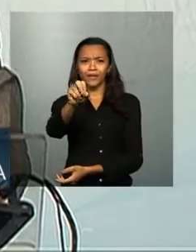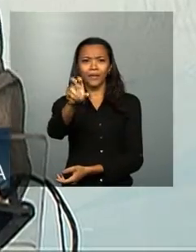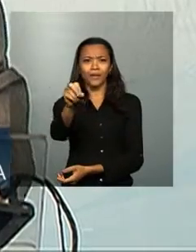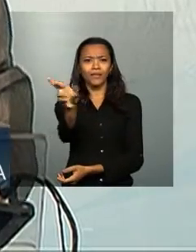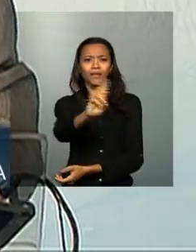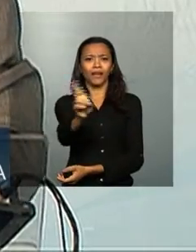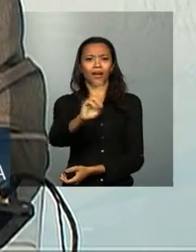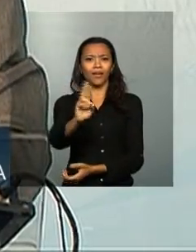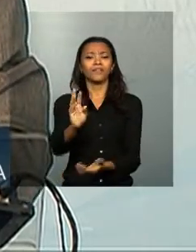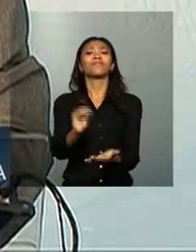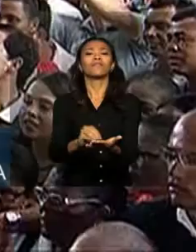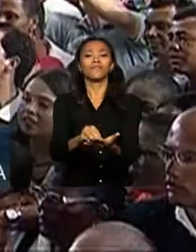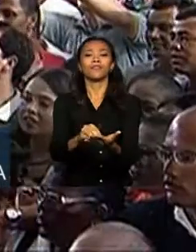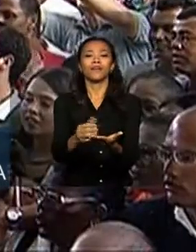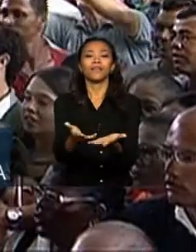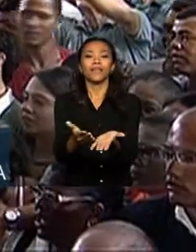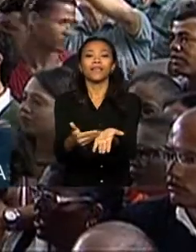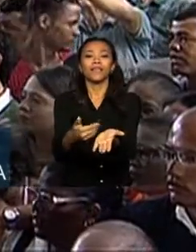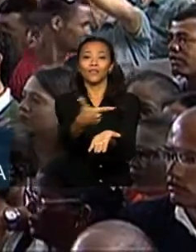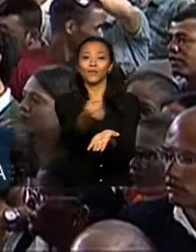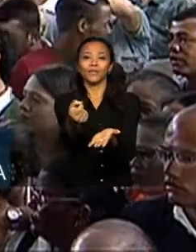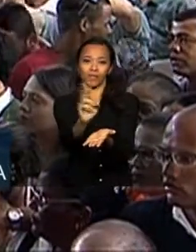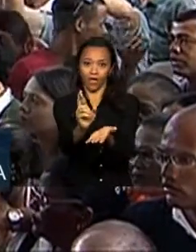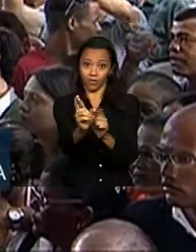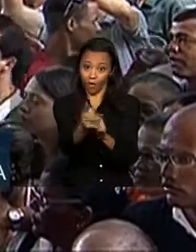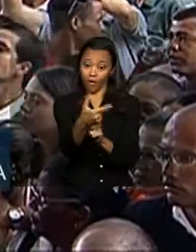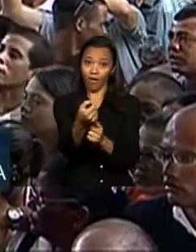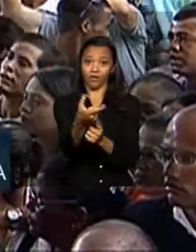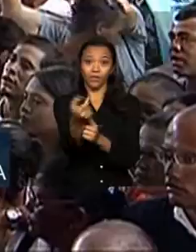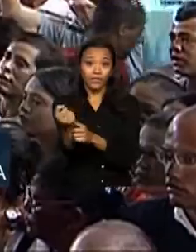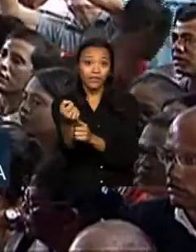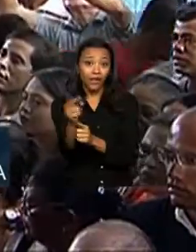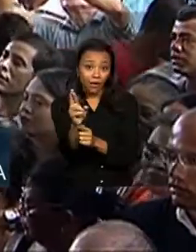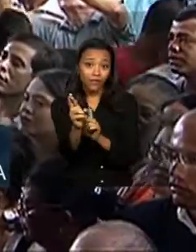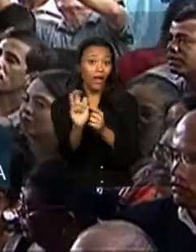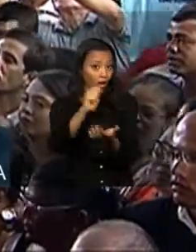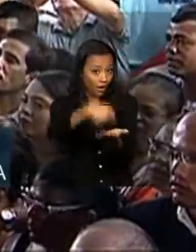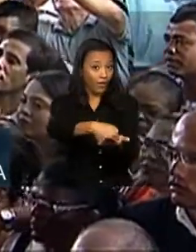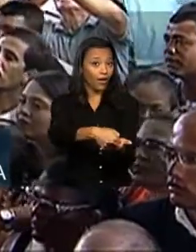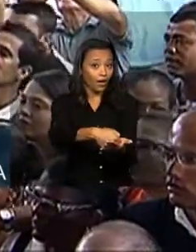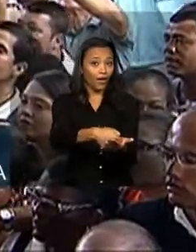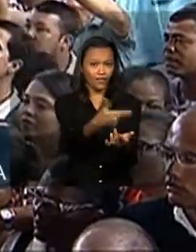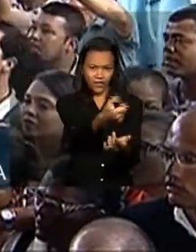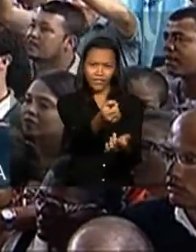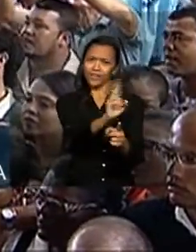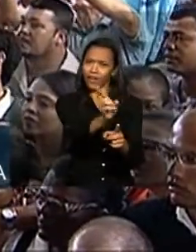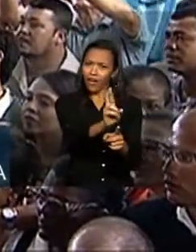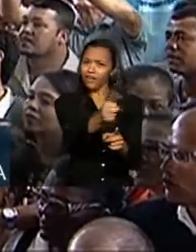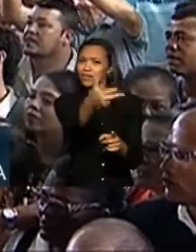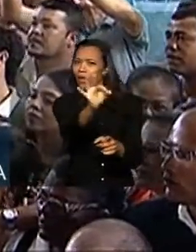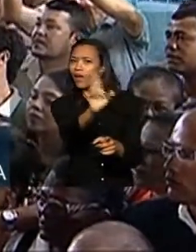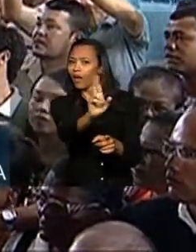prestação. Sobra quanto? 200, não é isso? Dá para pagar um condomínio de R$20, de